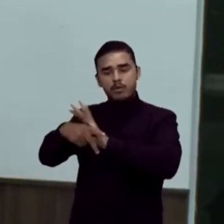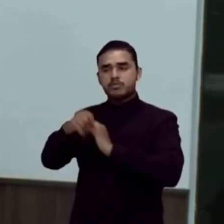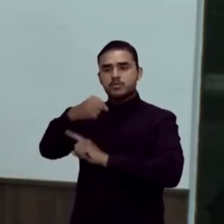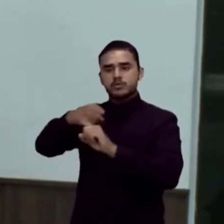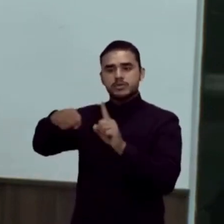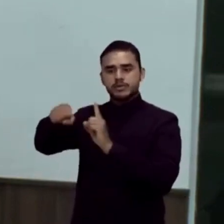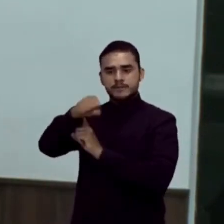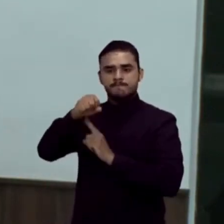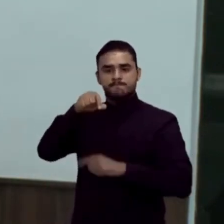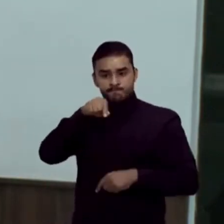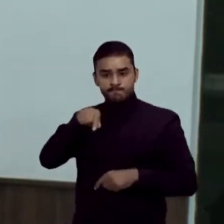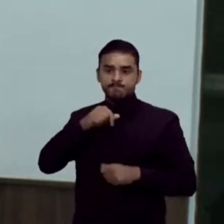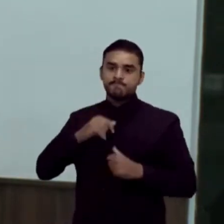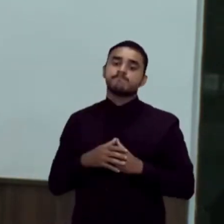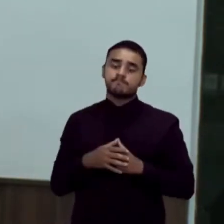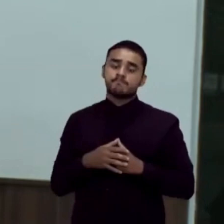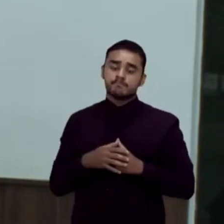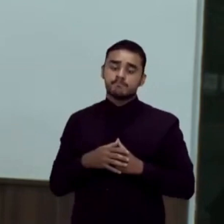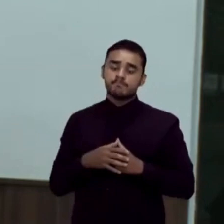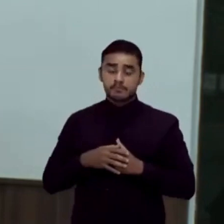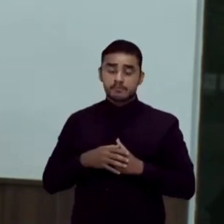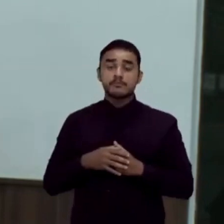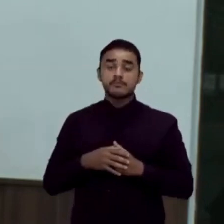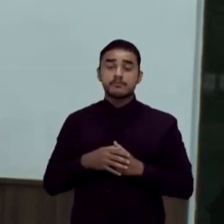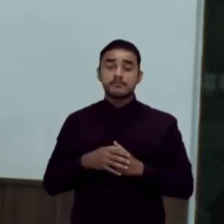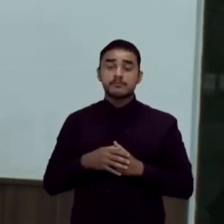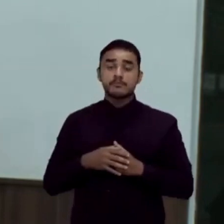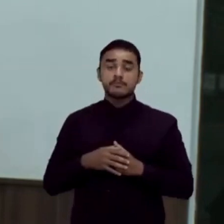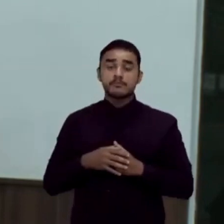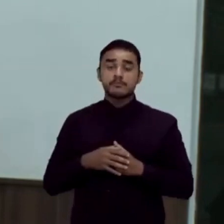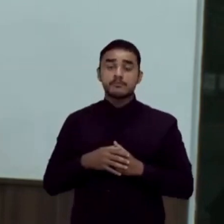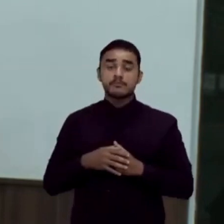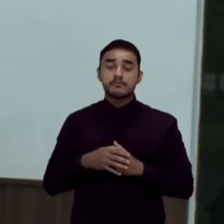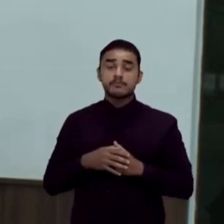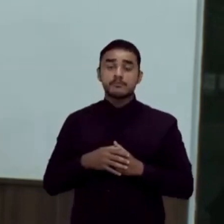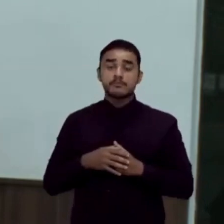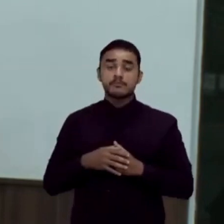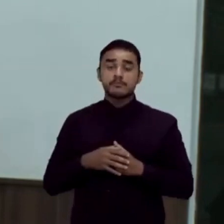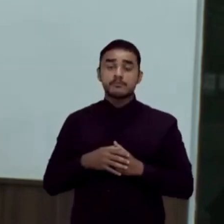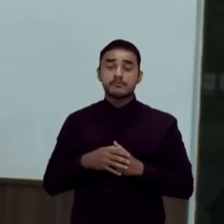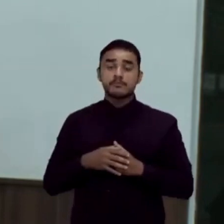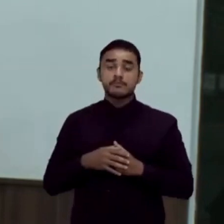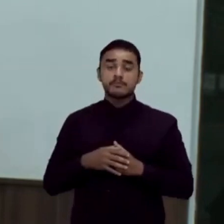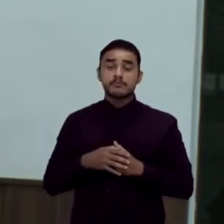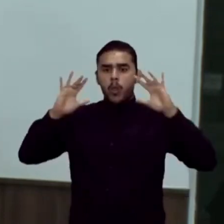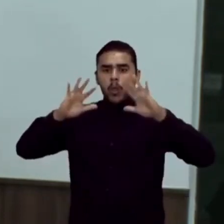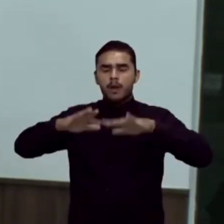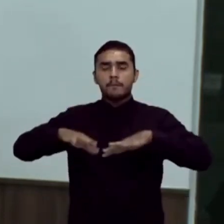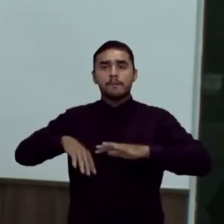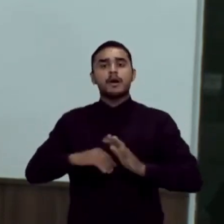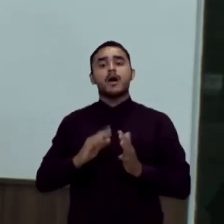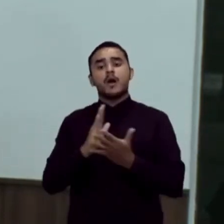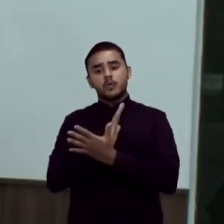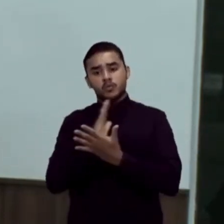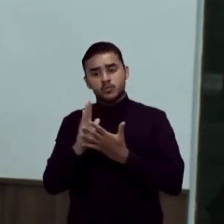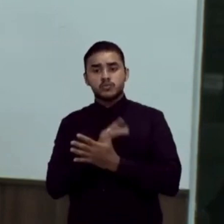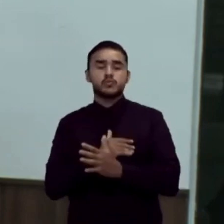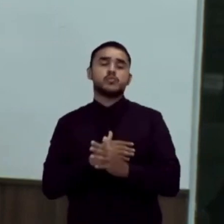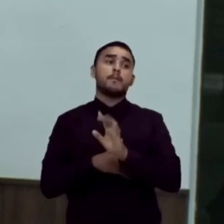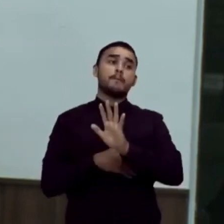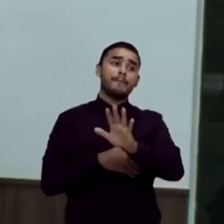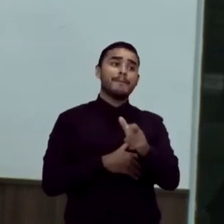da cidade. Em alguns, esses fóruns estavam completamente lotados, mas a maioria dos fóruns